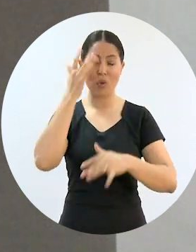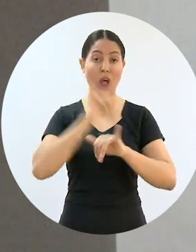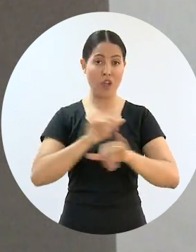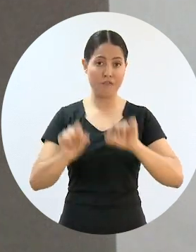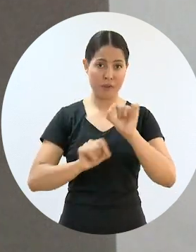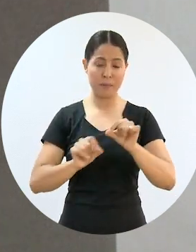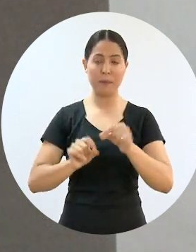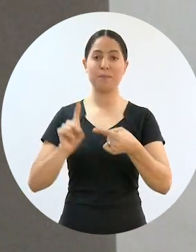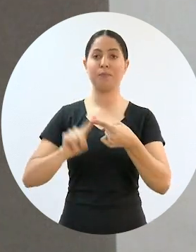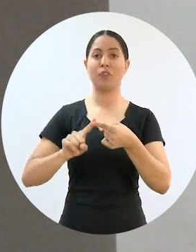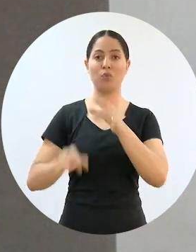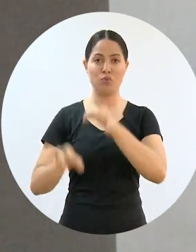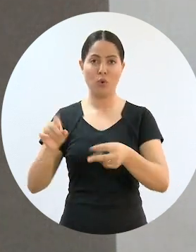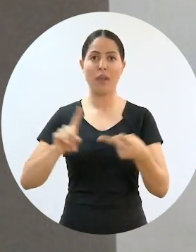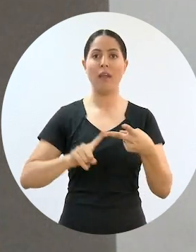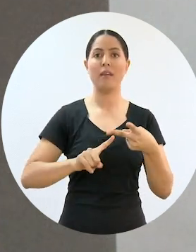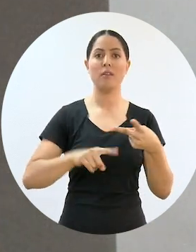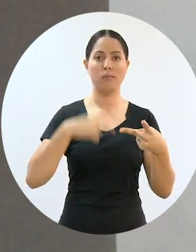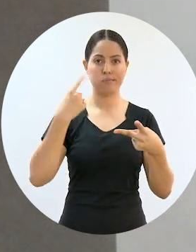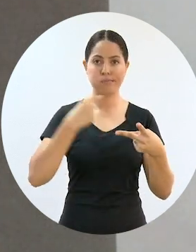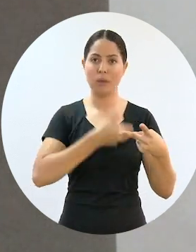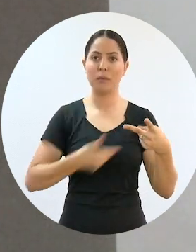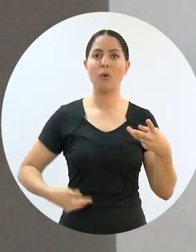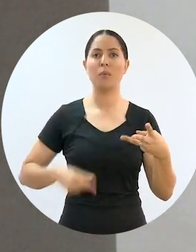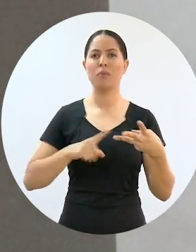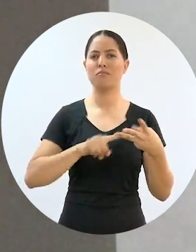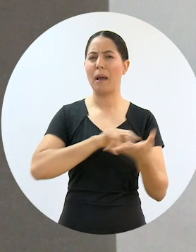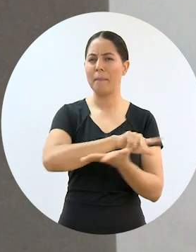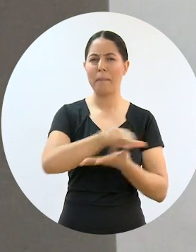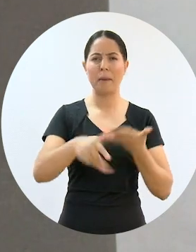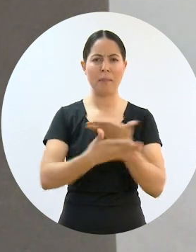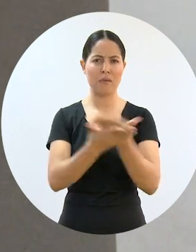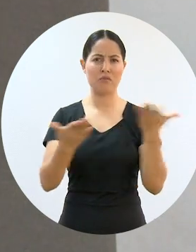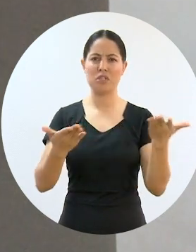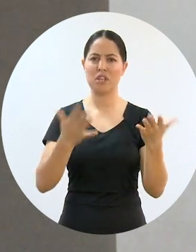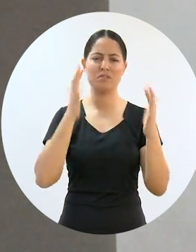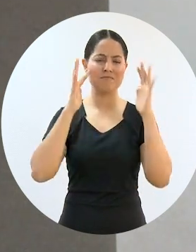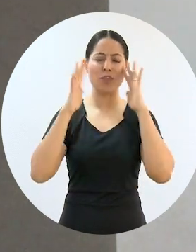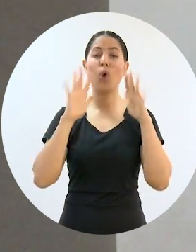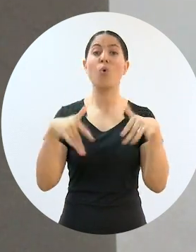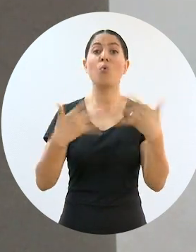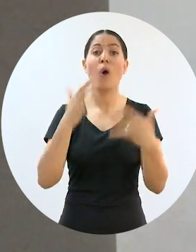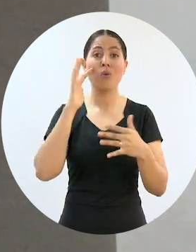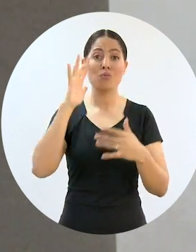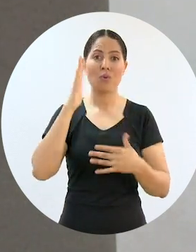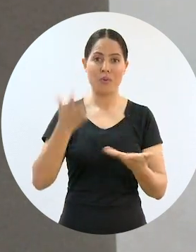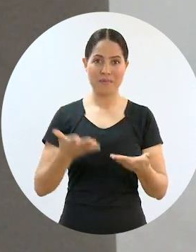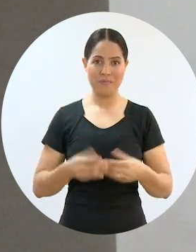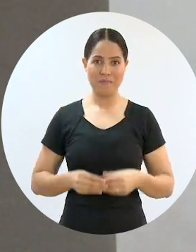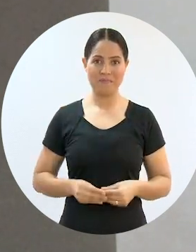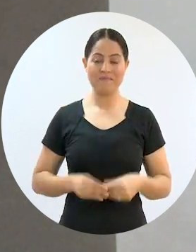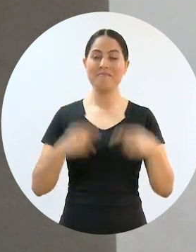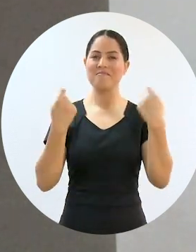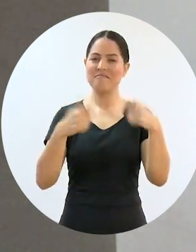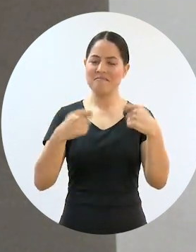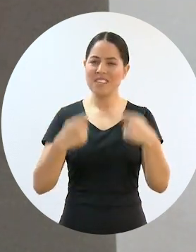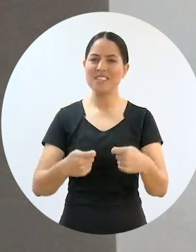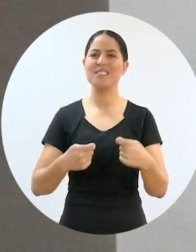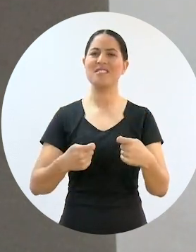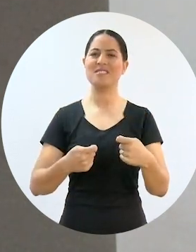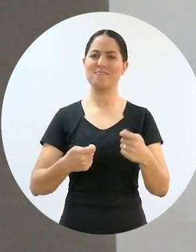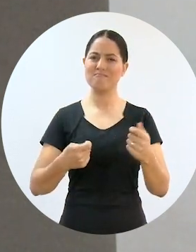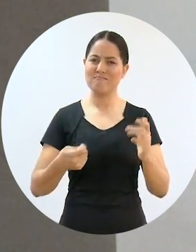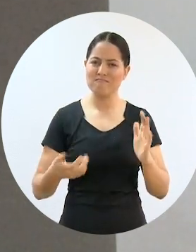direito, aí eu falo dos juízes, falo dos promotores, falo do sonho que sejam dos senhores. Qual seja esse sonho?